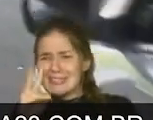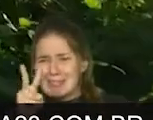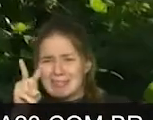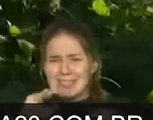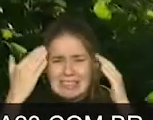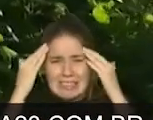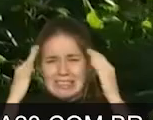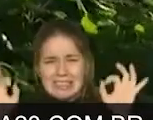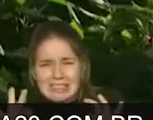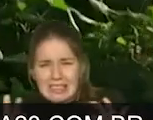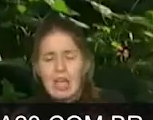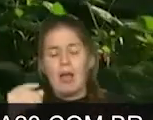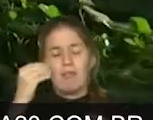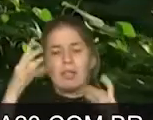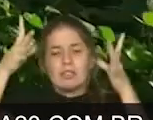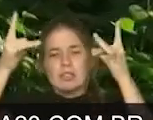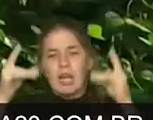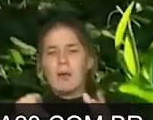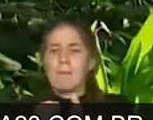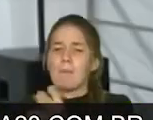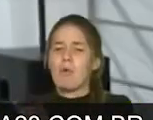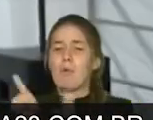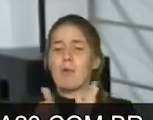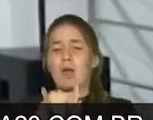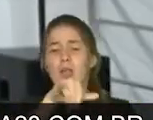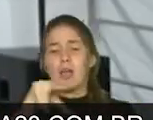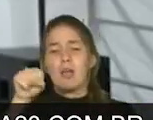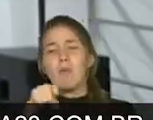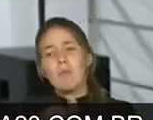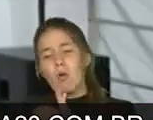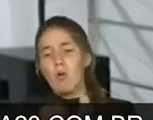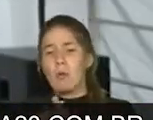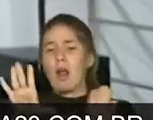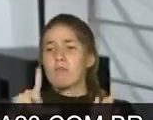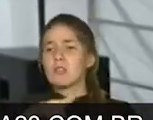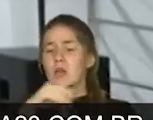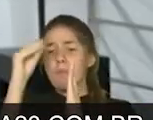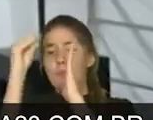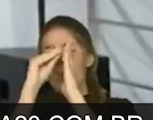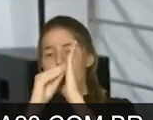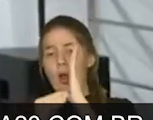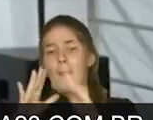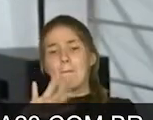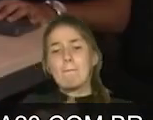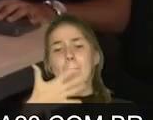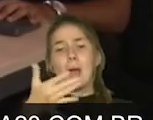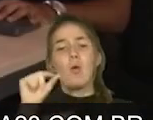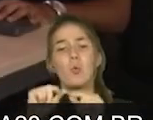o segurado ele tem direito à regra mais vantajosa. Às vezes ele pode ter preenchido os critérios para mais de uma